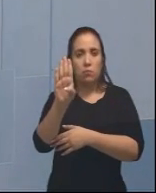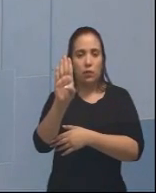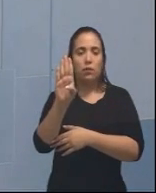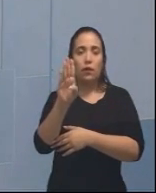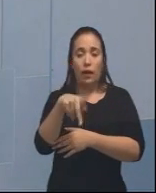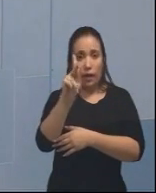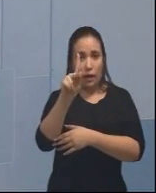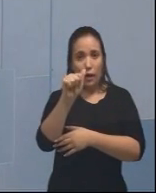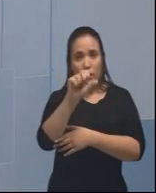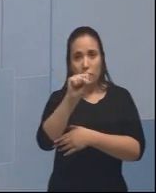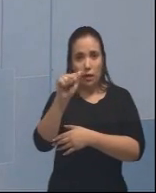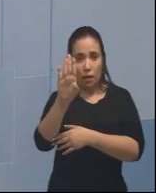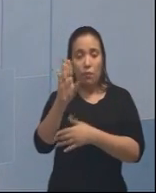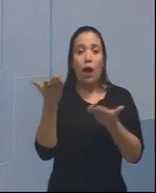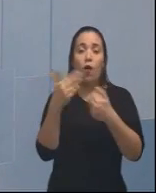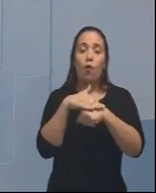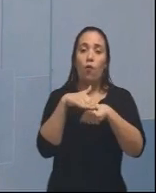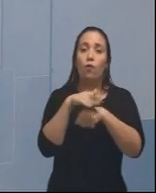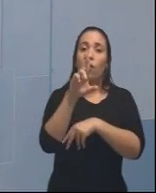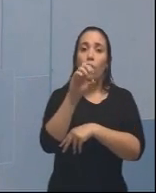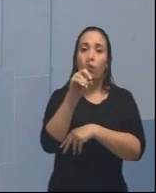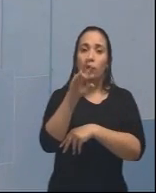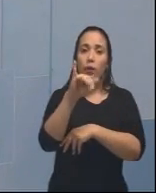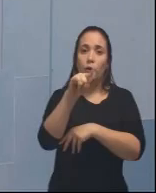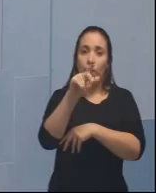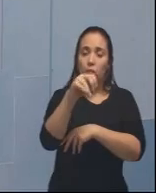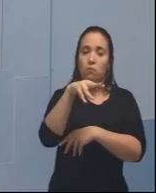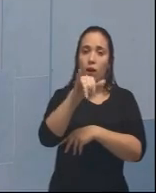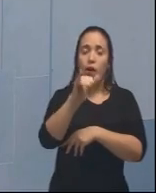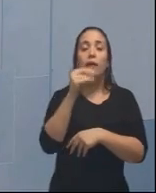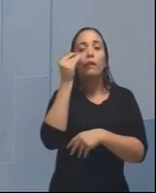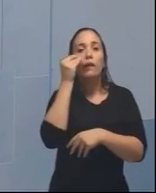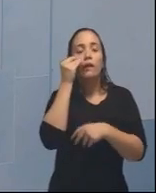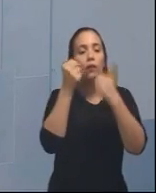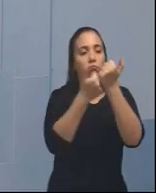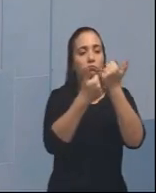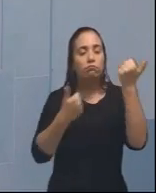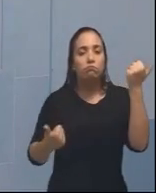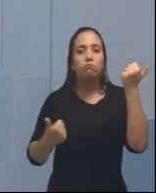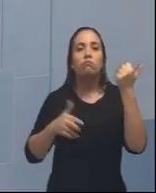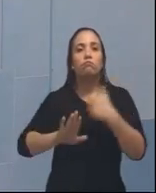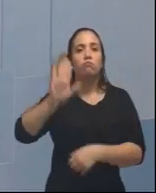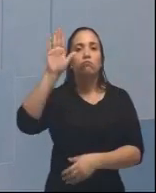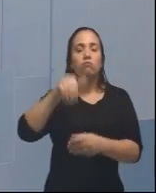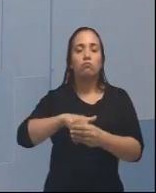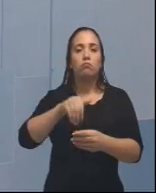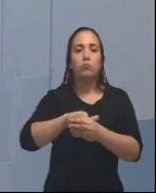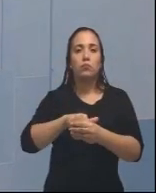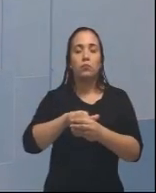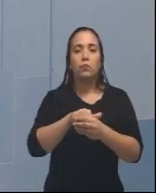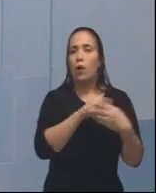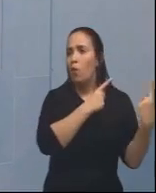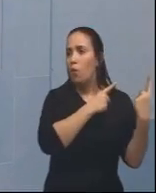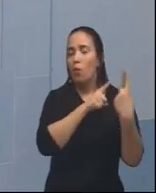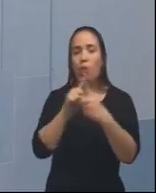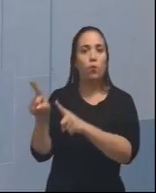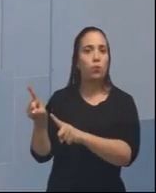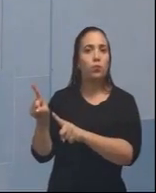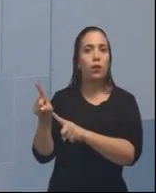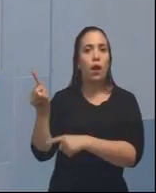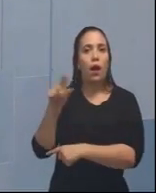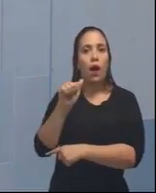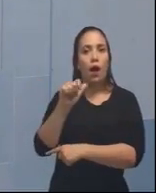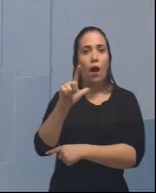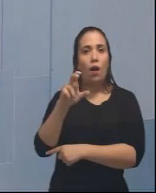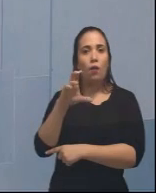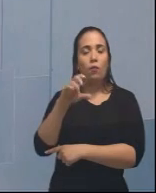Agora está conversando com o Rodrigo Maia do DEM. Estão formando uma chapa, a revelia do governador Geraldo Alckmin, que